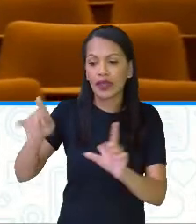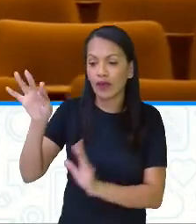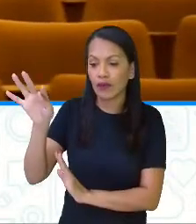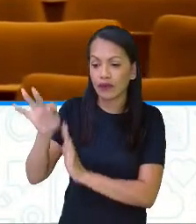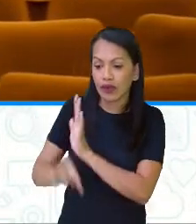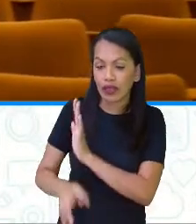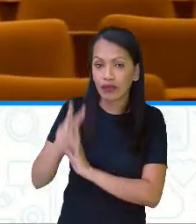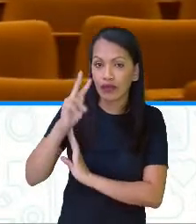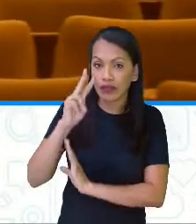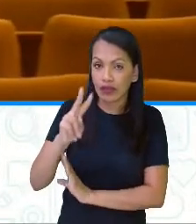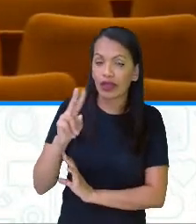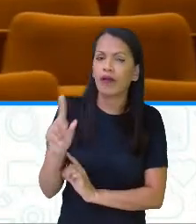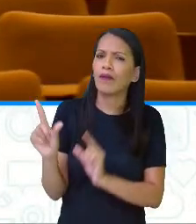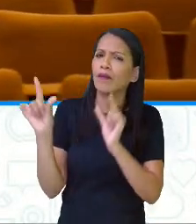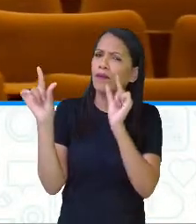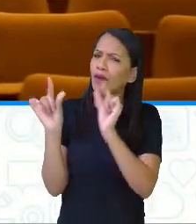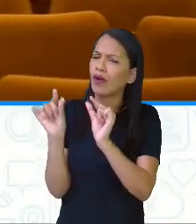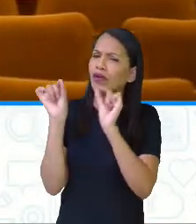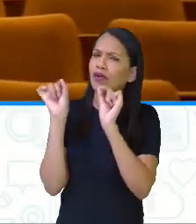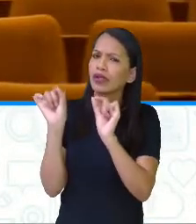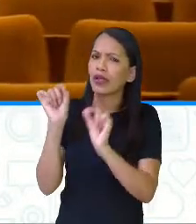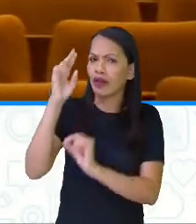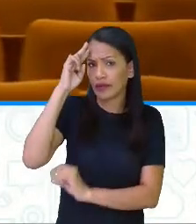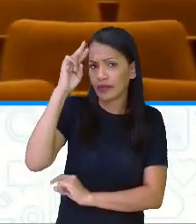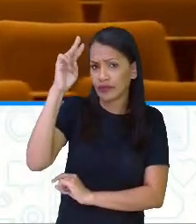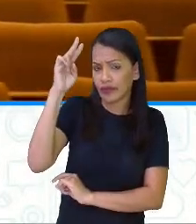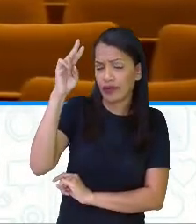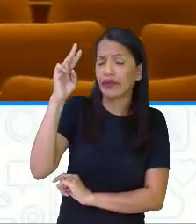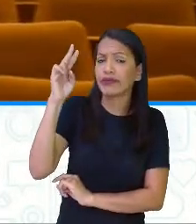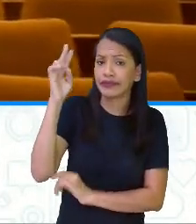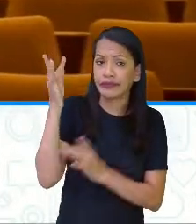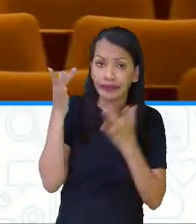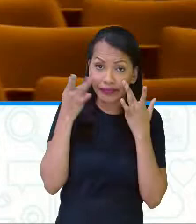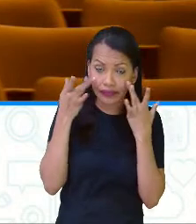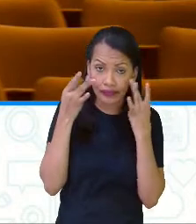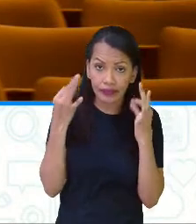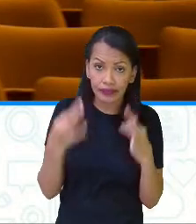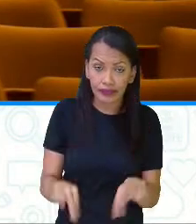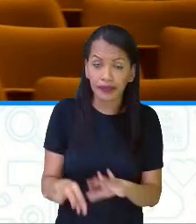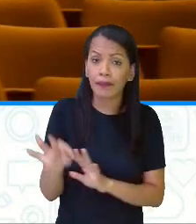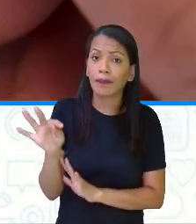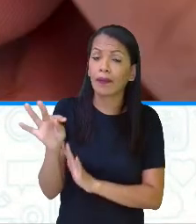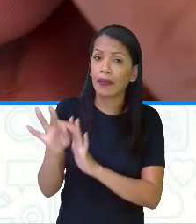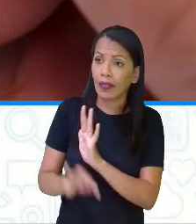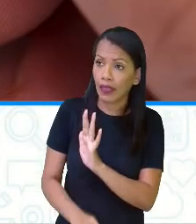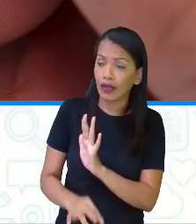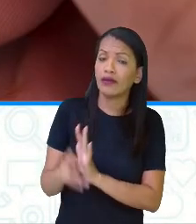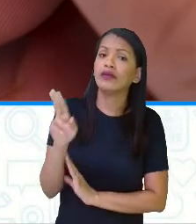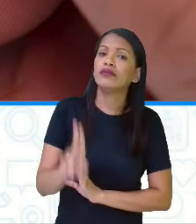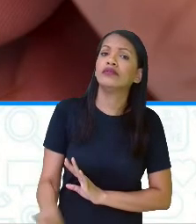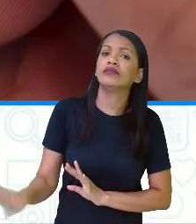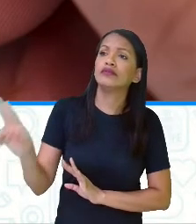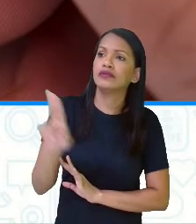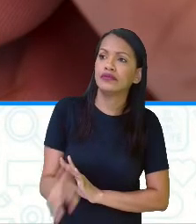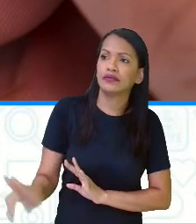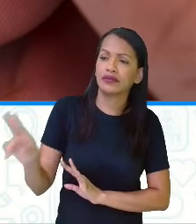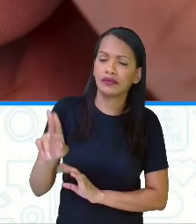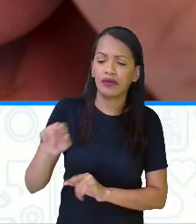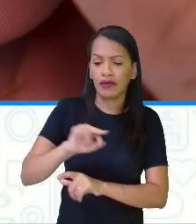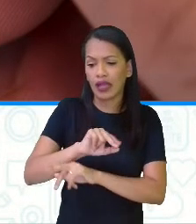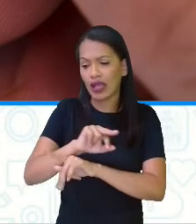podem ver um pouco mais sobre histórias de teatro, tá certo? O texto vai ser utilizado em muitos